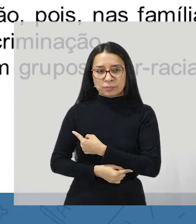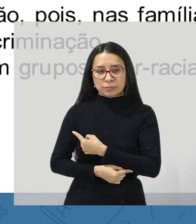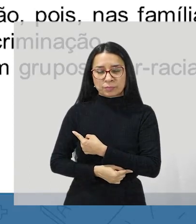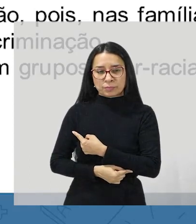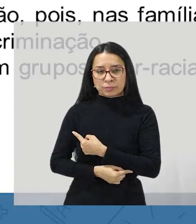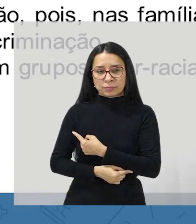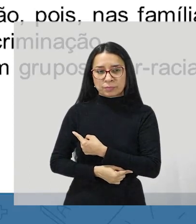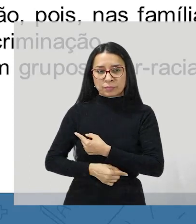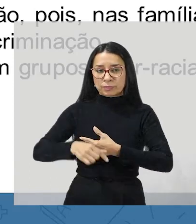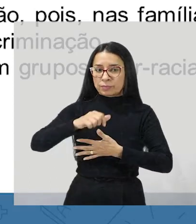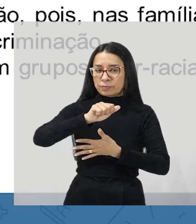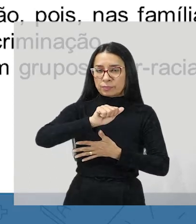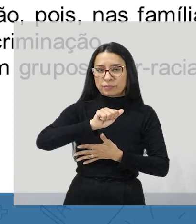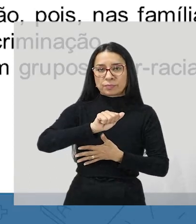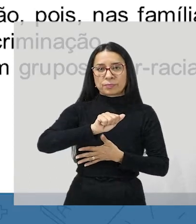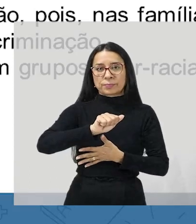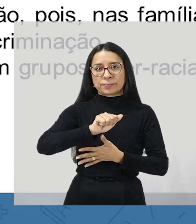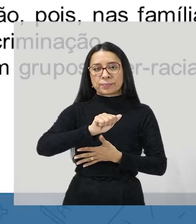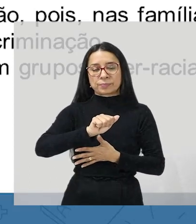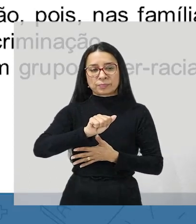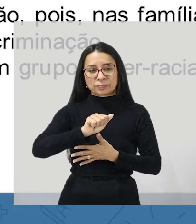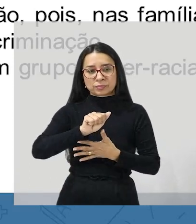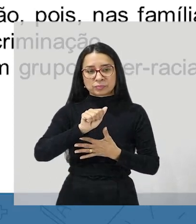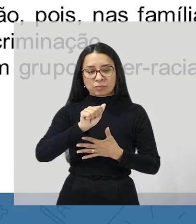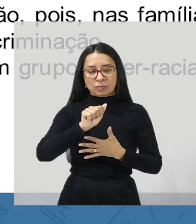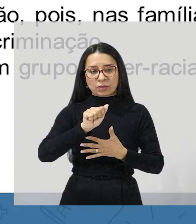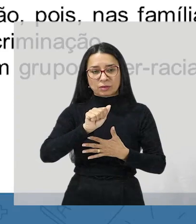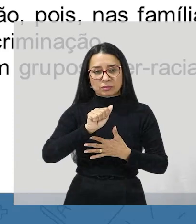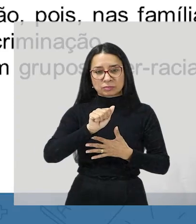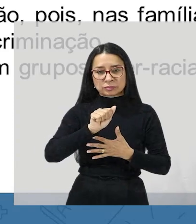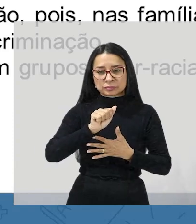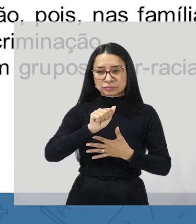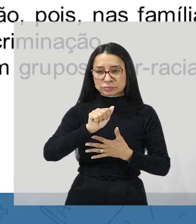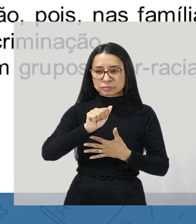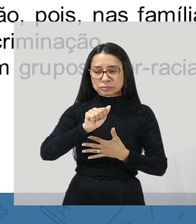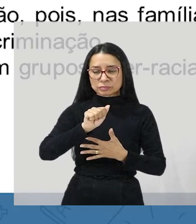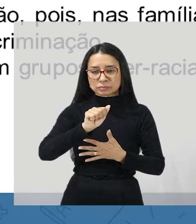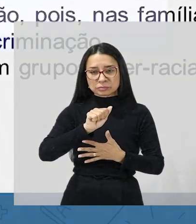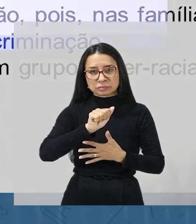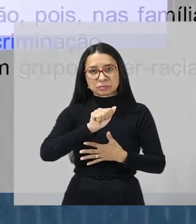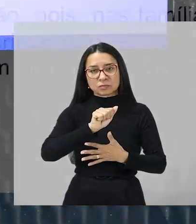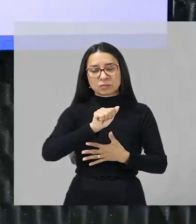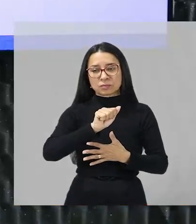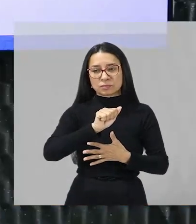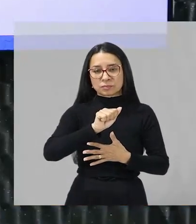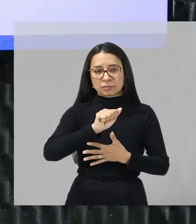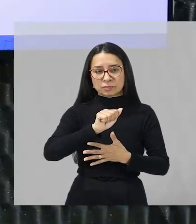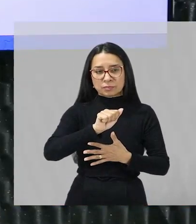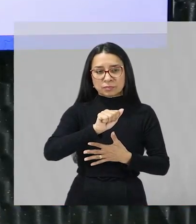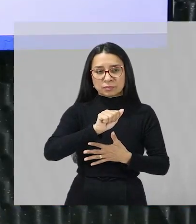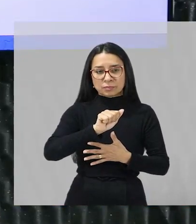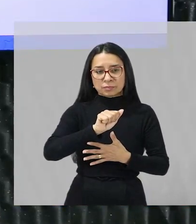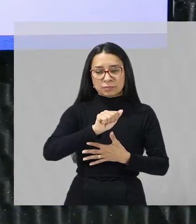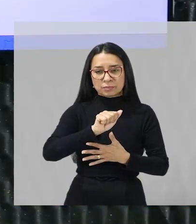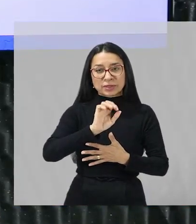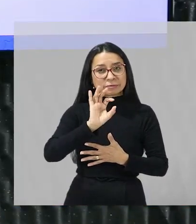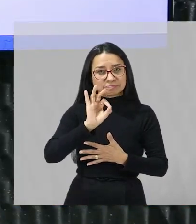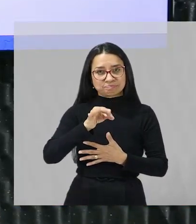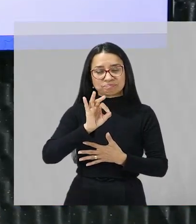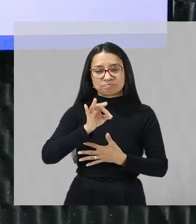letra A desigualdade racial no país permanece como um problema, haja visto o preconceito disseminado na sociedade.